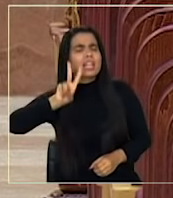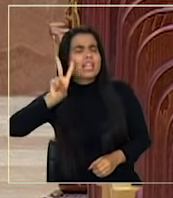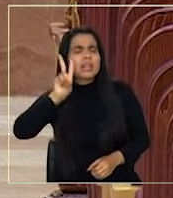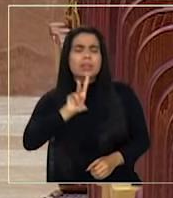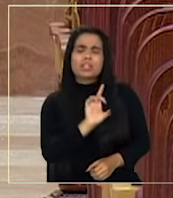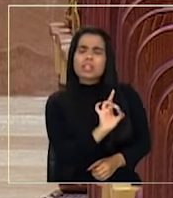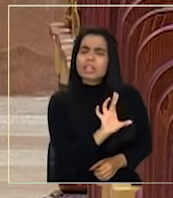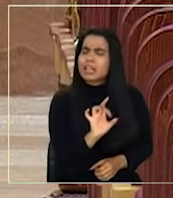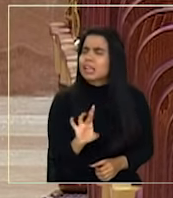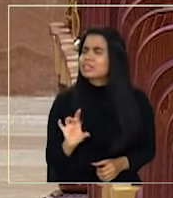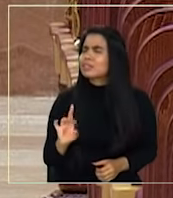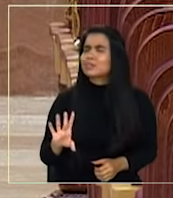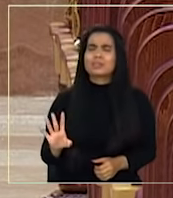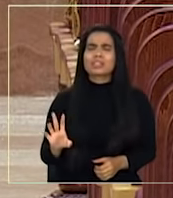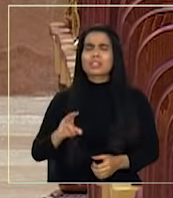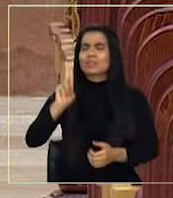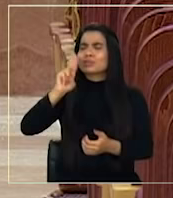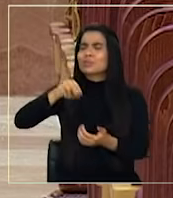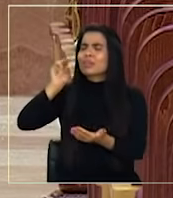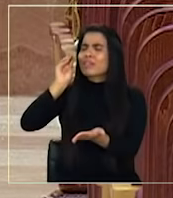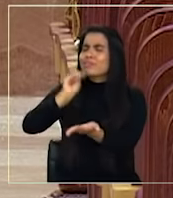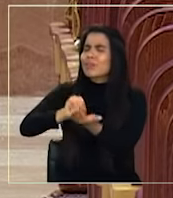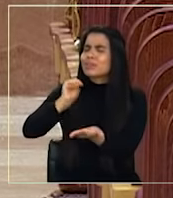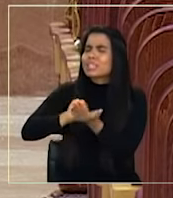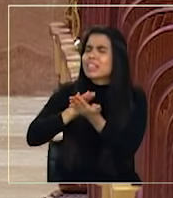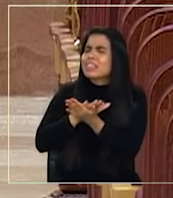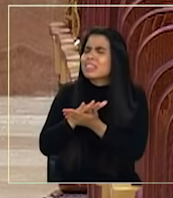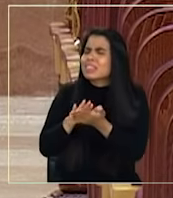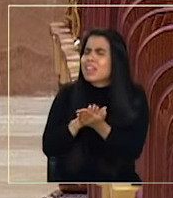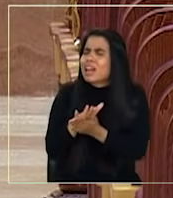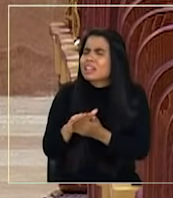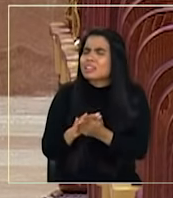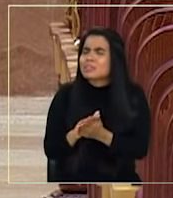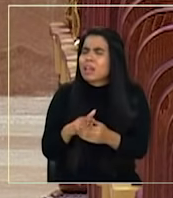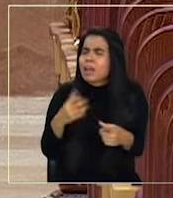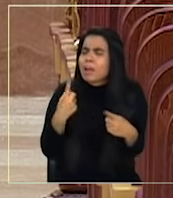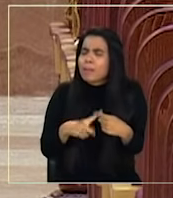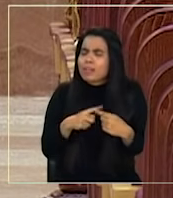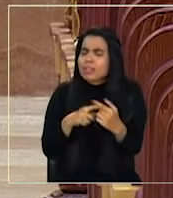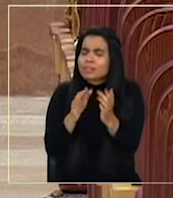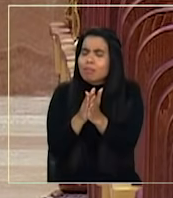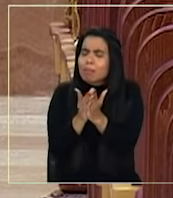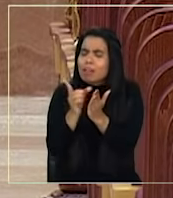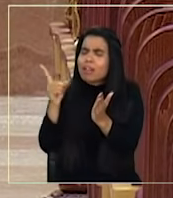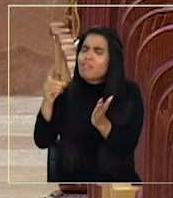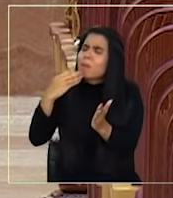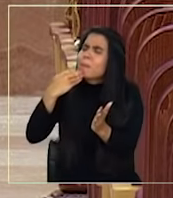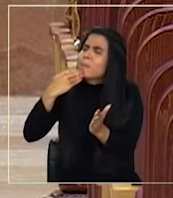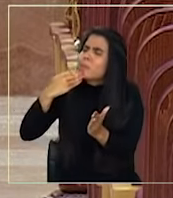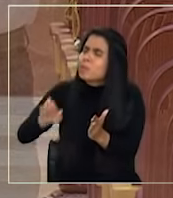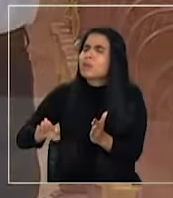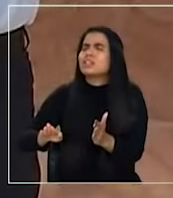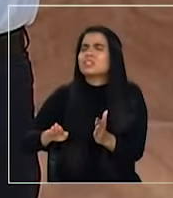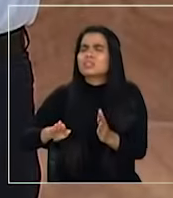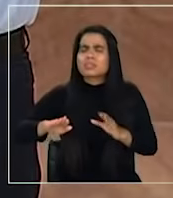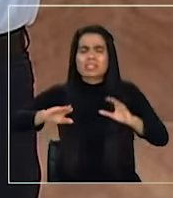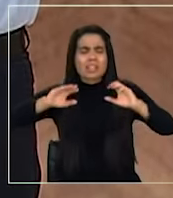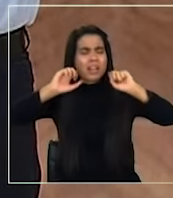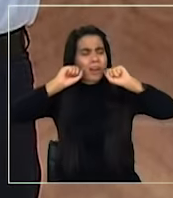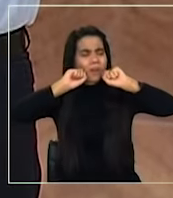pessoas, não deixe faltar para elas, porque a tua palavra promete, abrirei as janelas dos